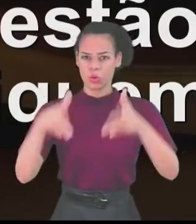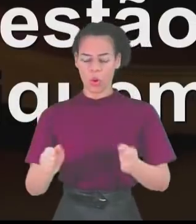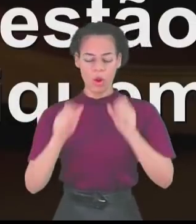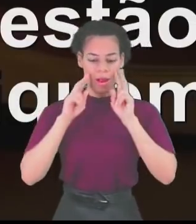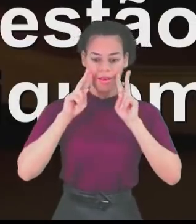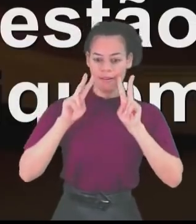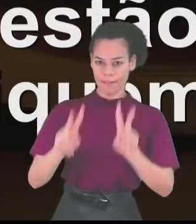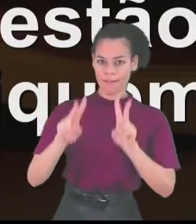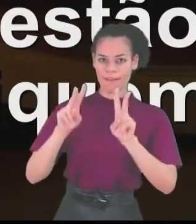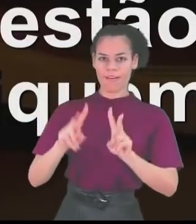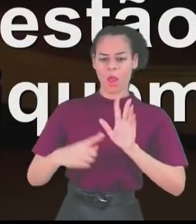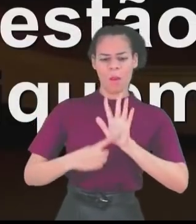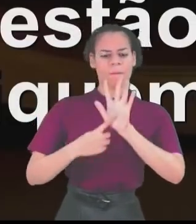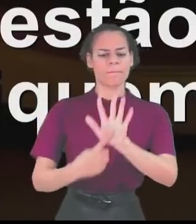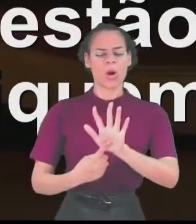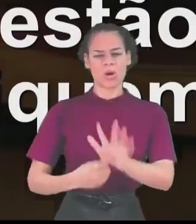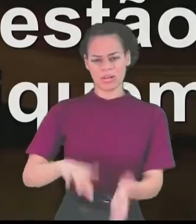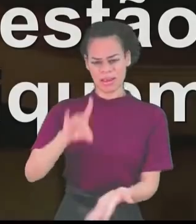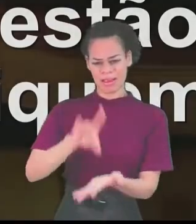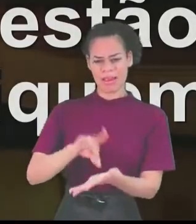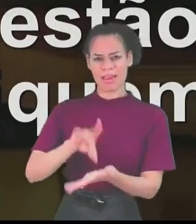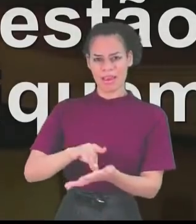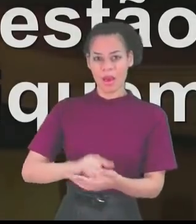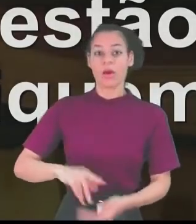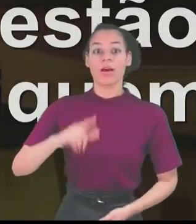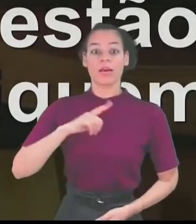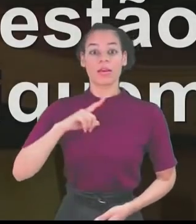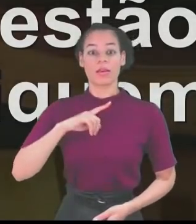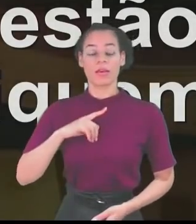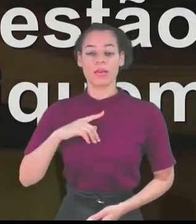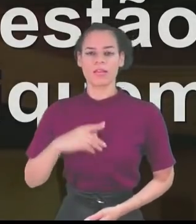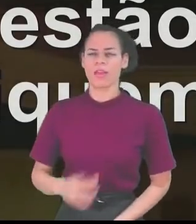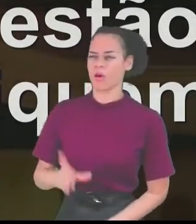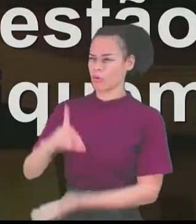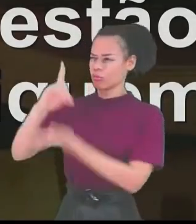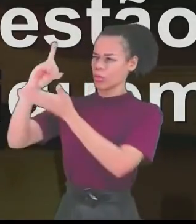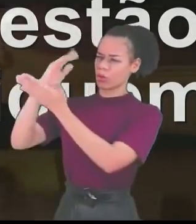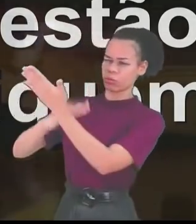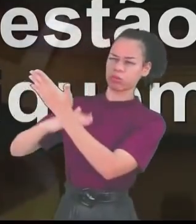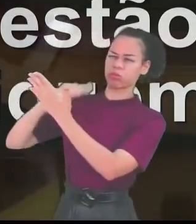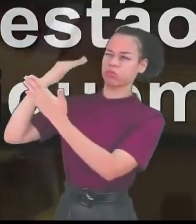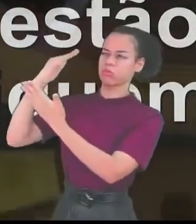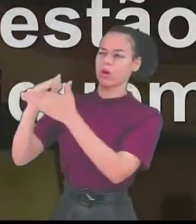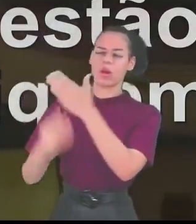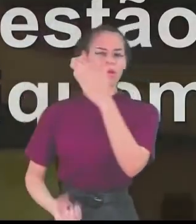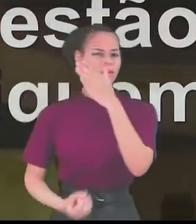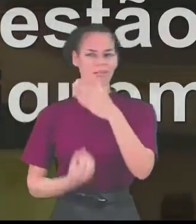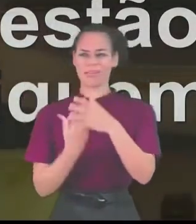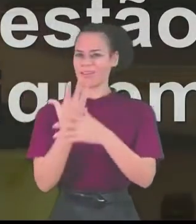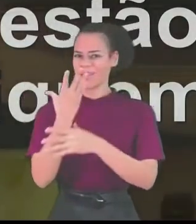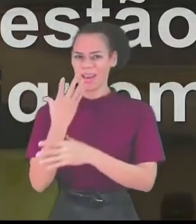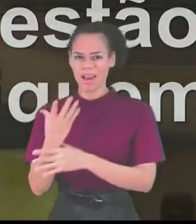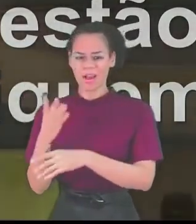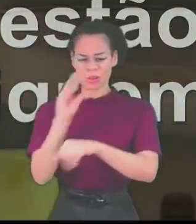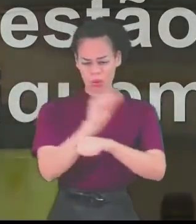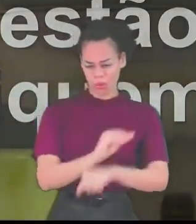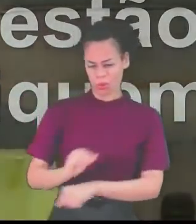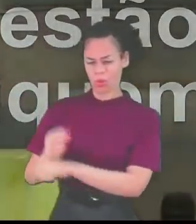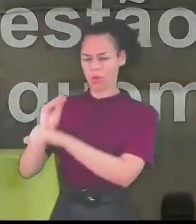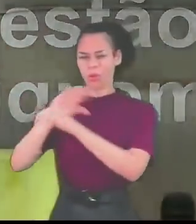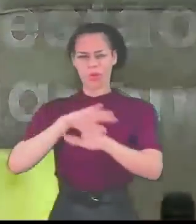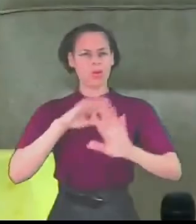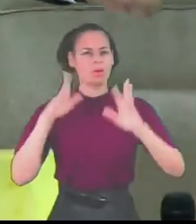você vê a testa piamente que existe um Deus soberano e criador sustentador